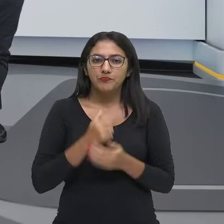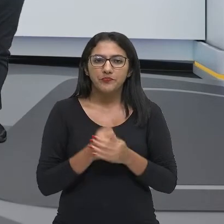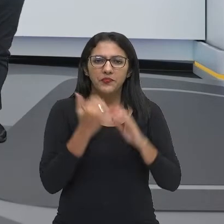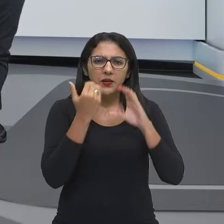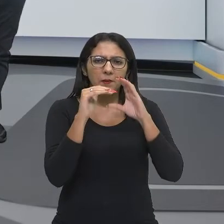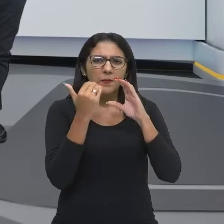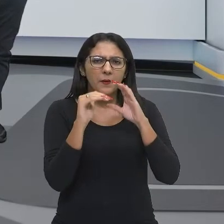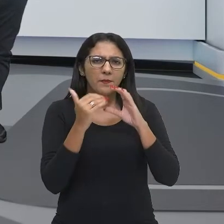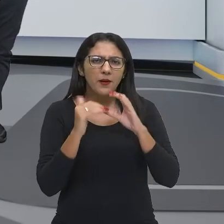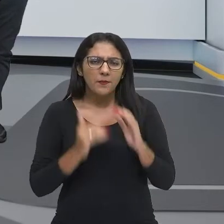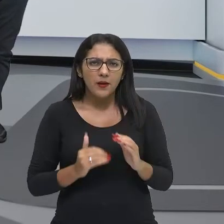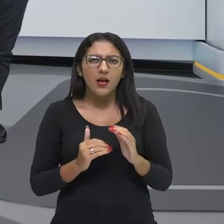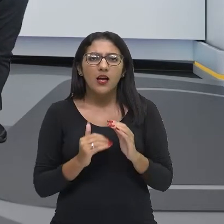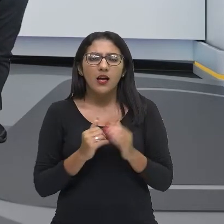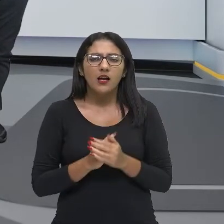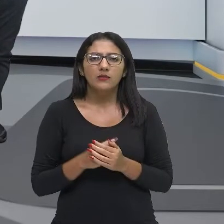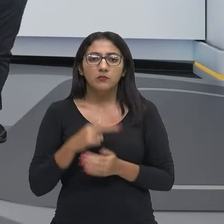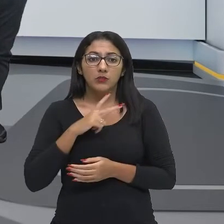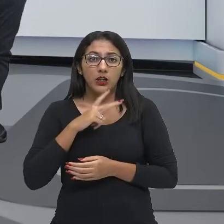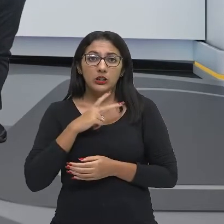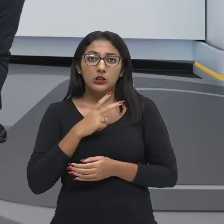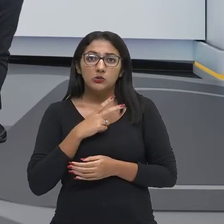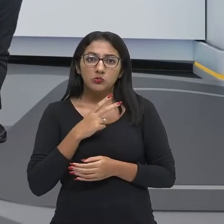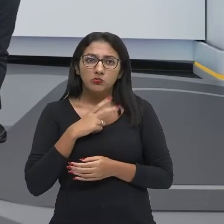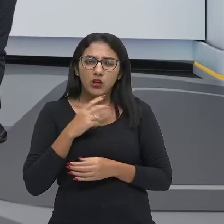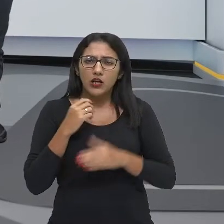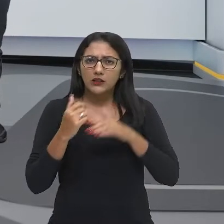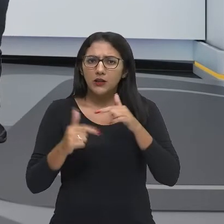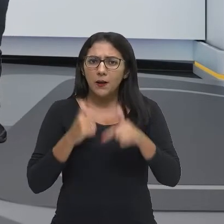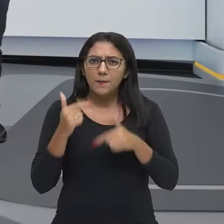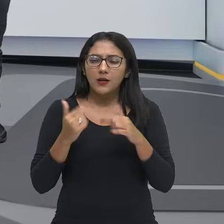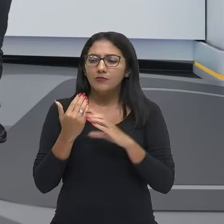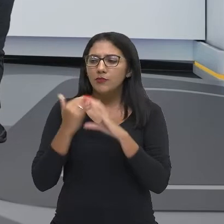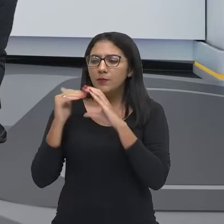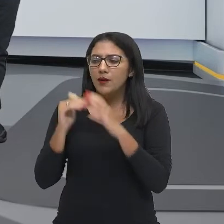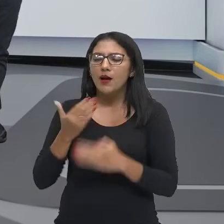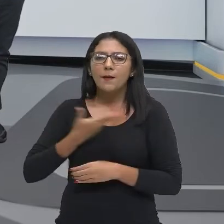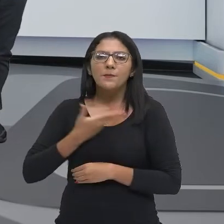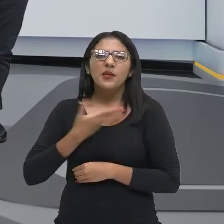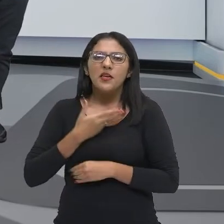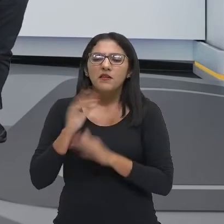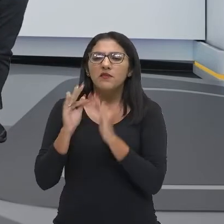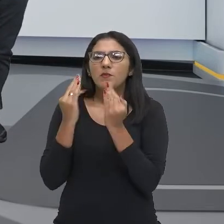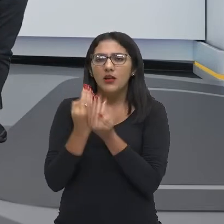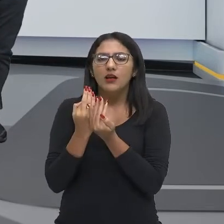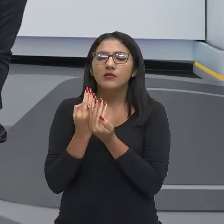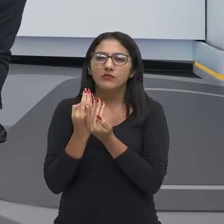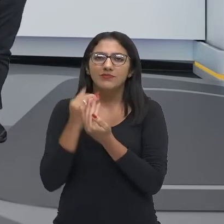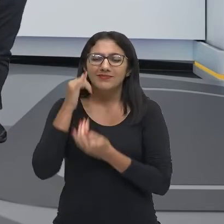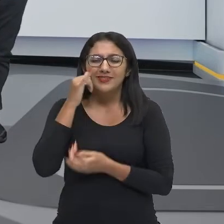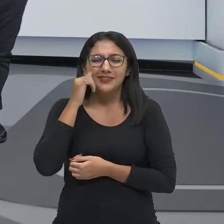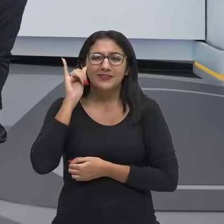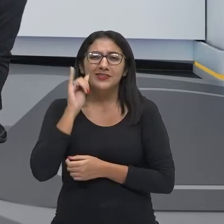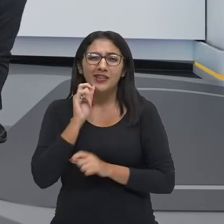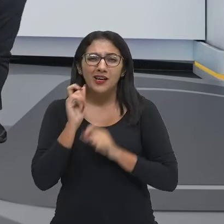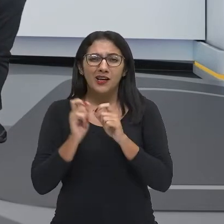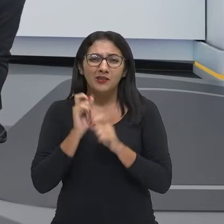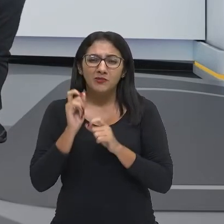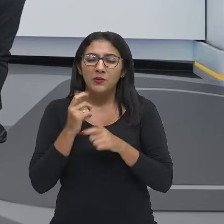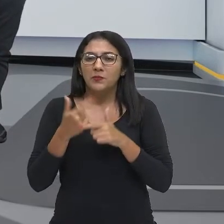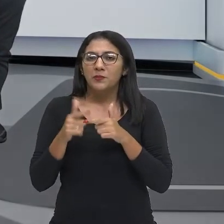endereço do seu e-mail da empresa para amigos e familiares, a fim de evitar possíveis desconfortos para